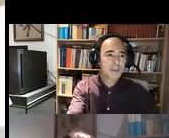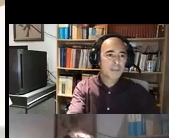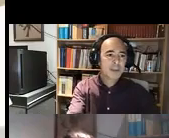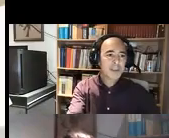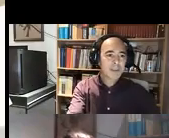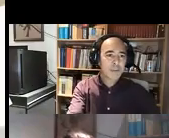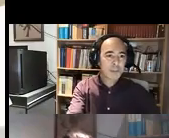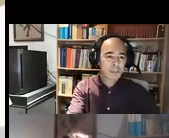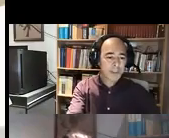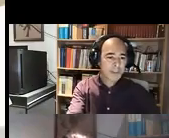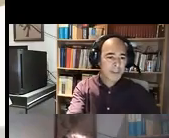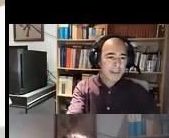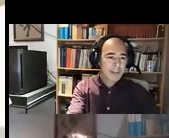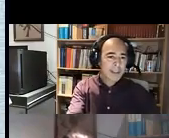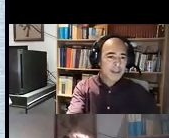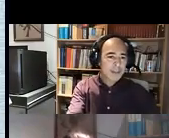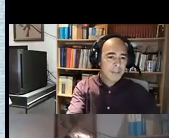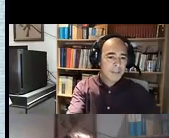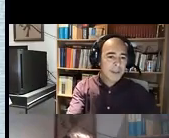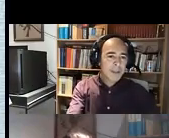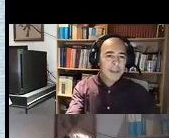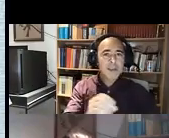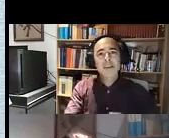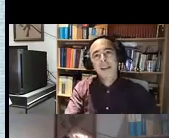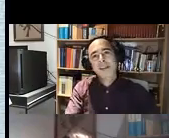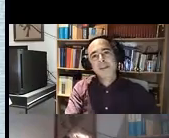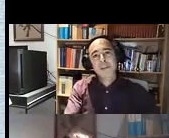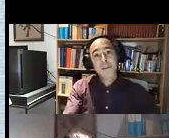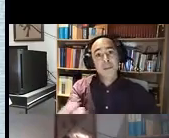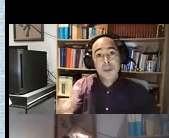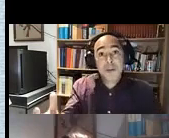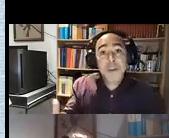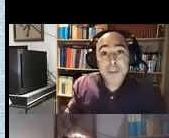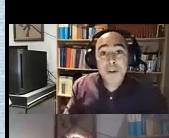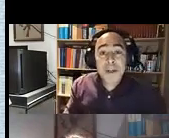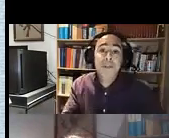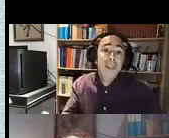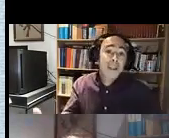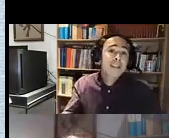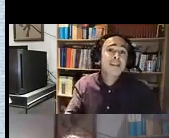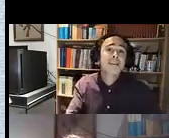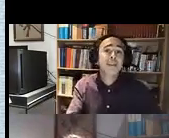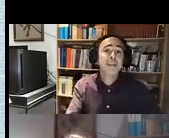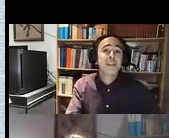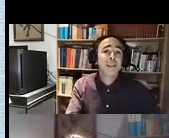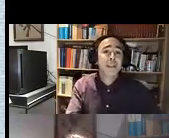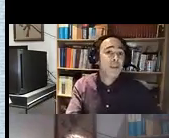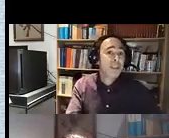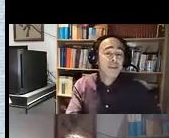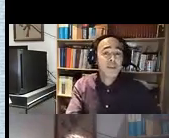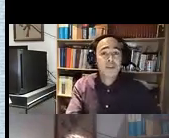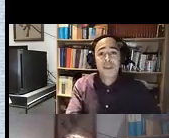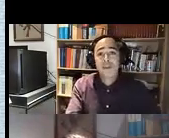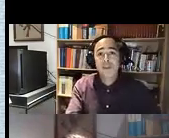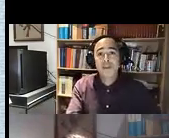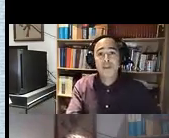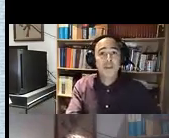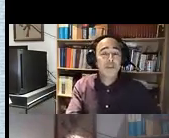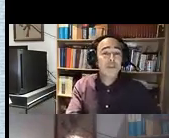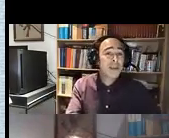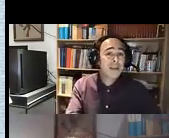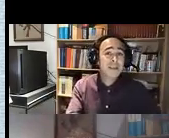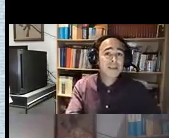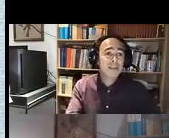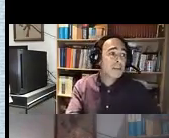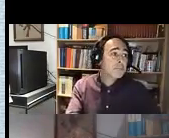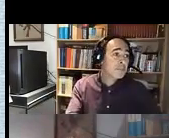exatamente muito legal é isso aí dentro de casa agora onde é que nós estamos agora em casa não é aliás praticamente noventa porcento